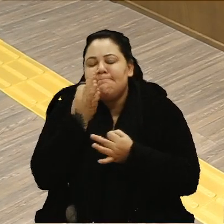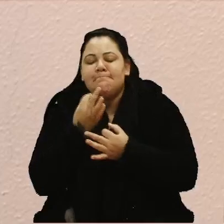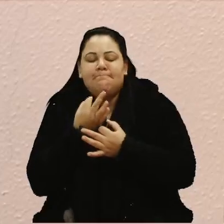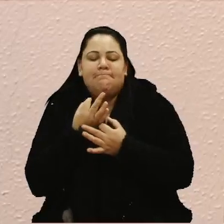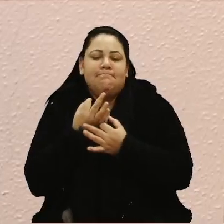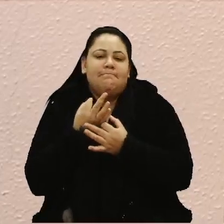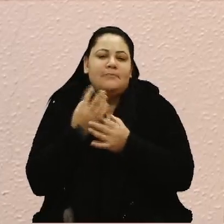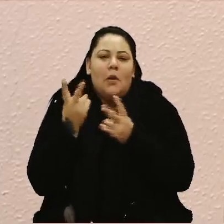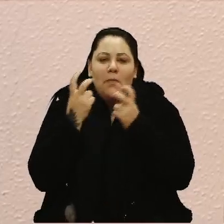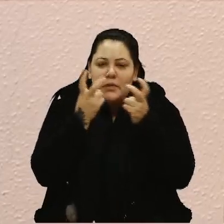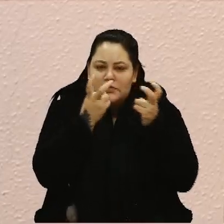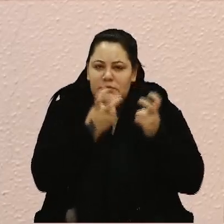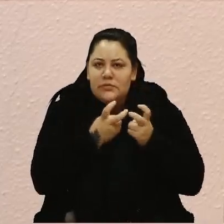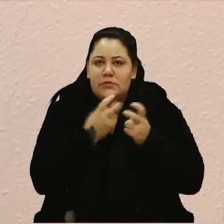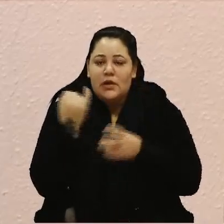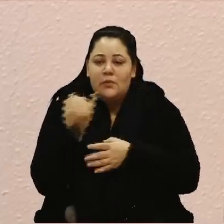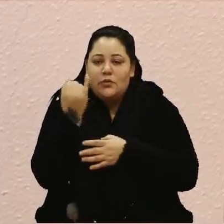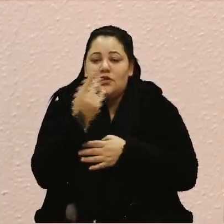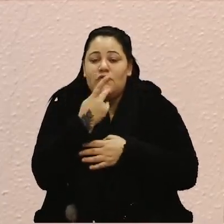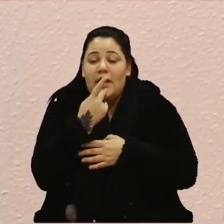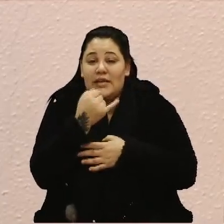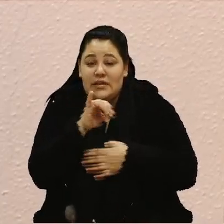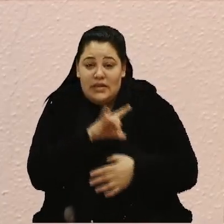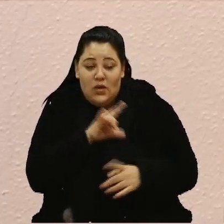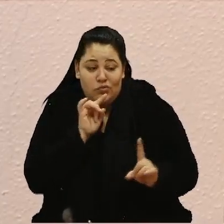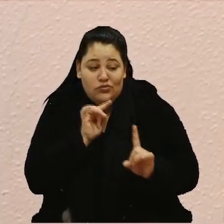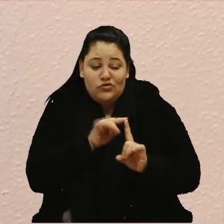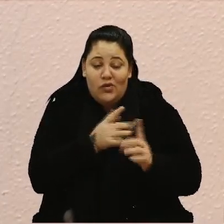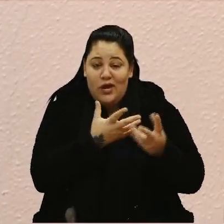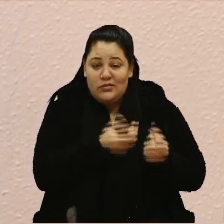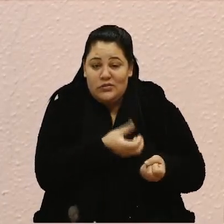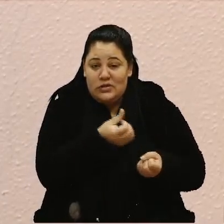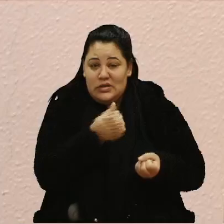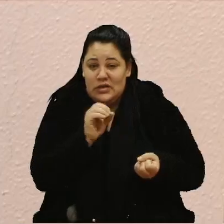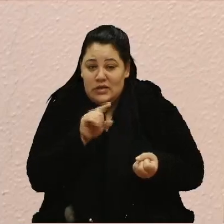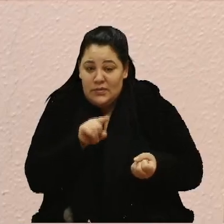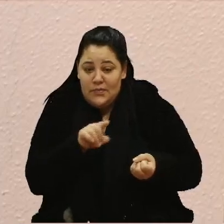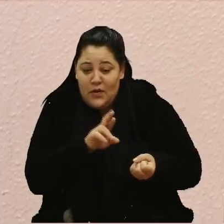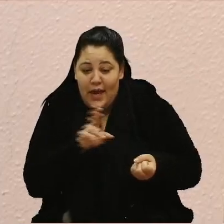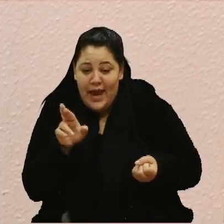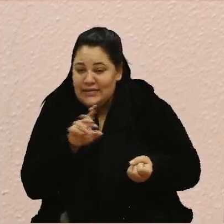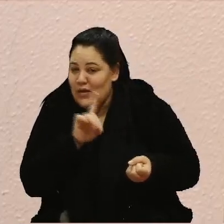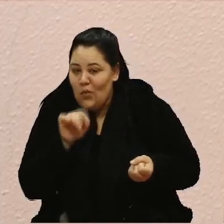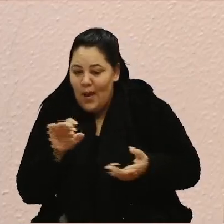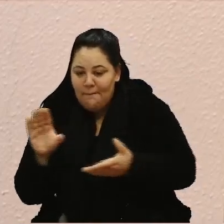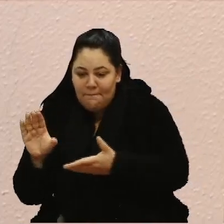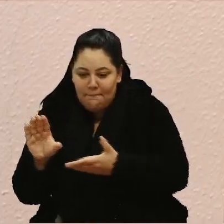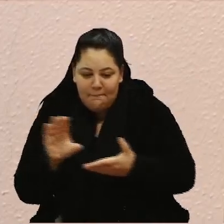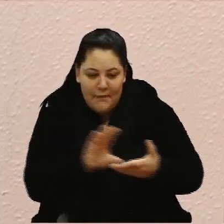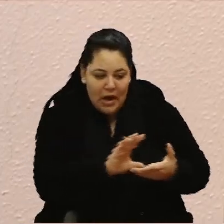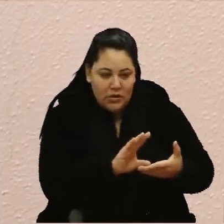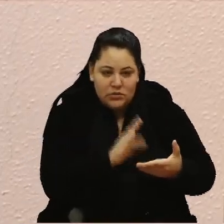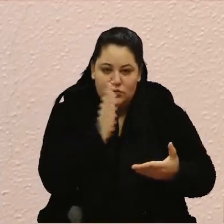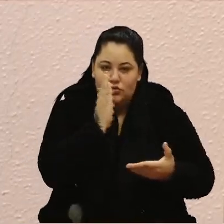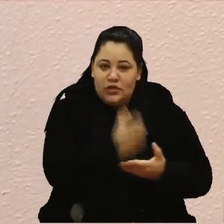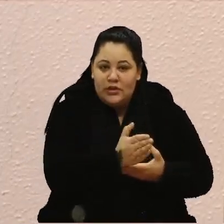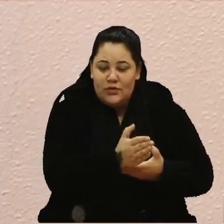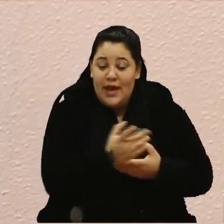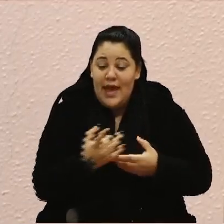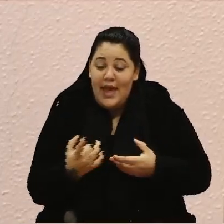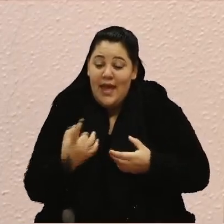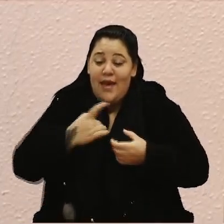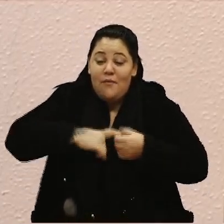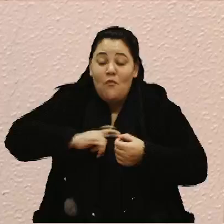há previsão dos 60 mil, esses 60 mil eles não são um repasse direto, é o ressarcimento.